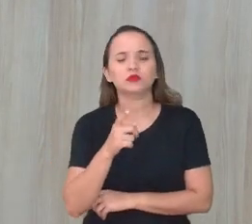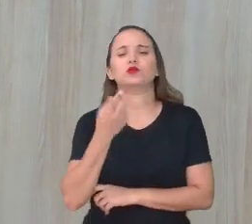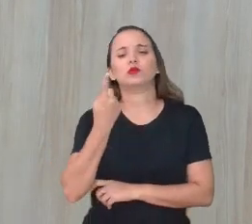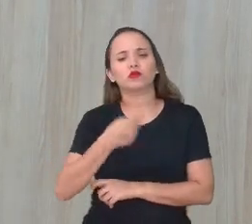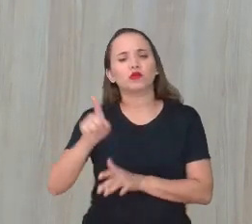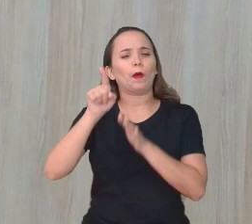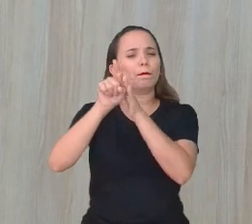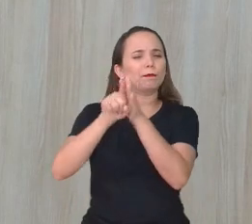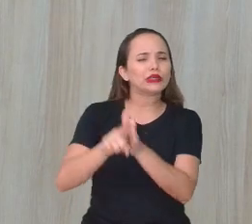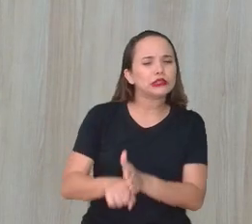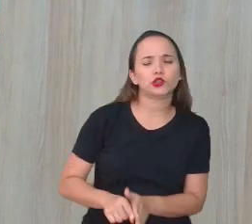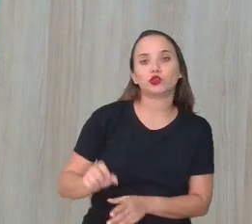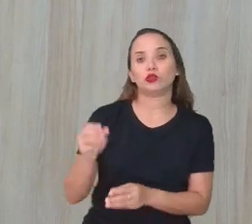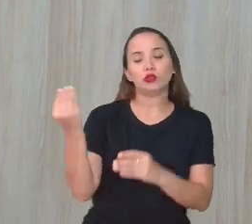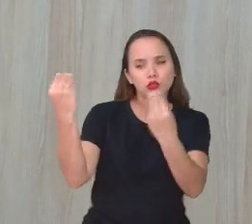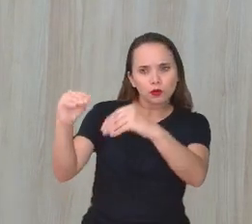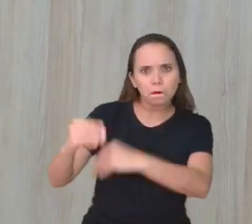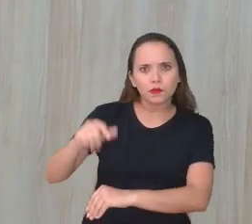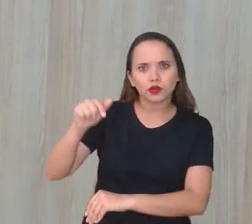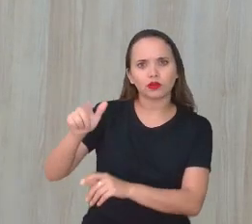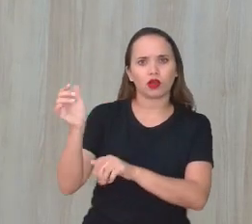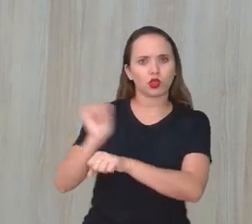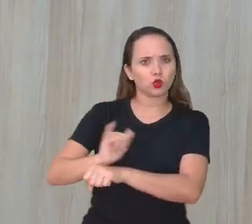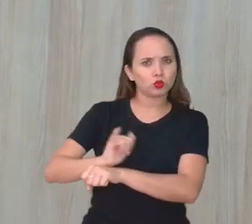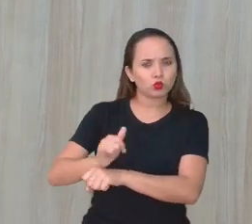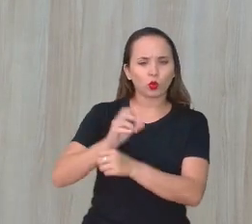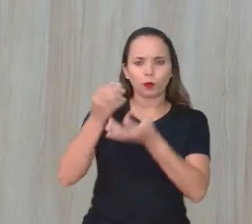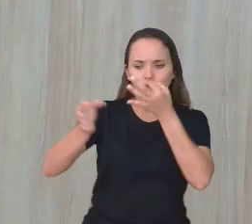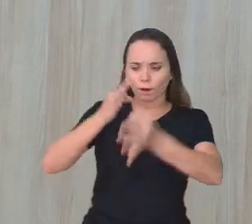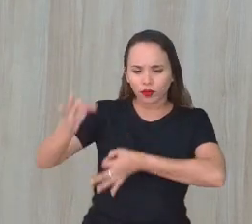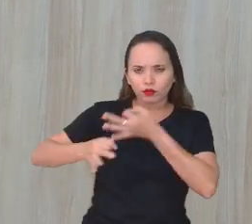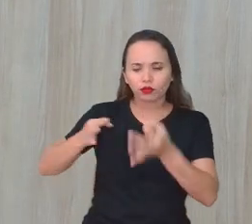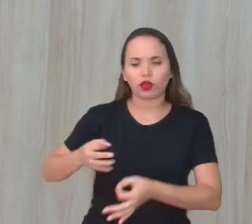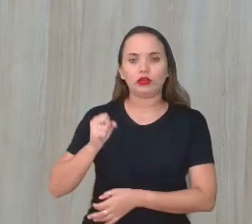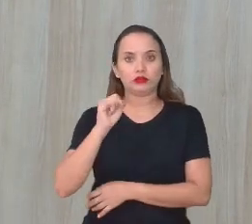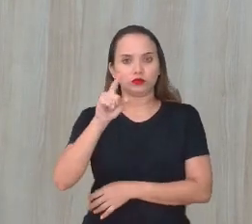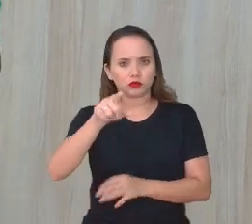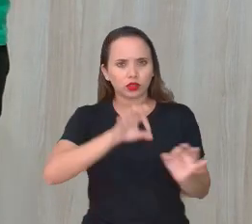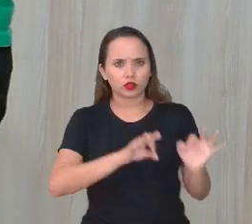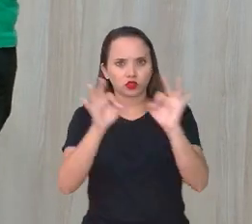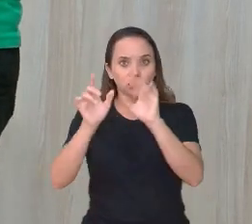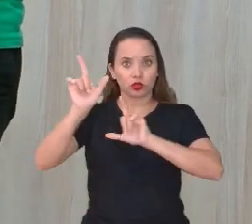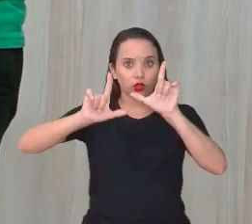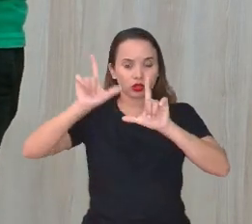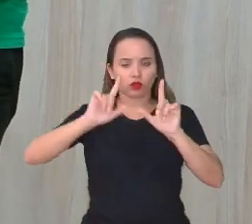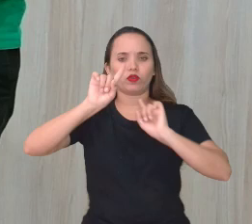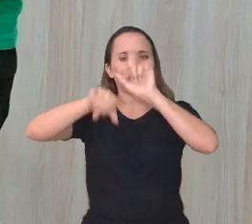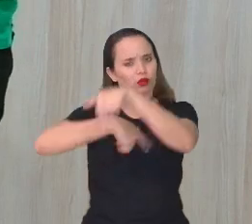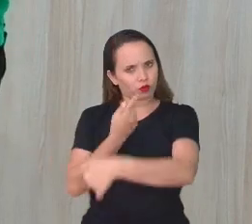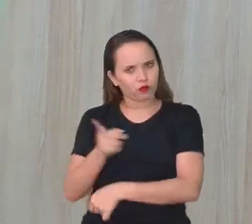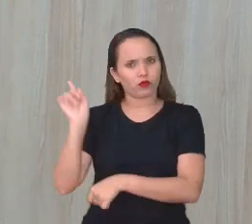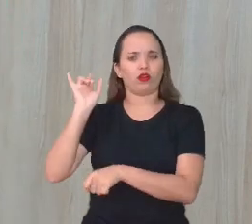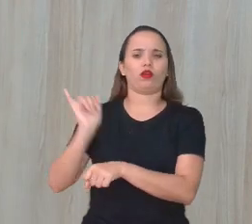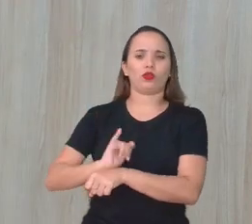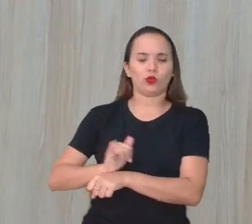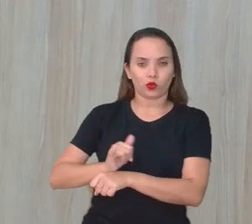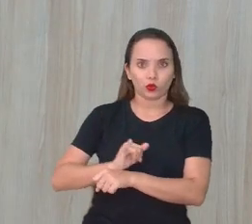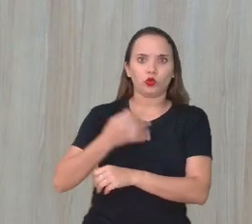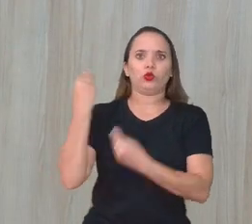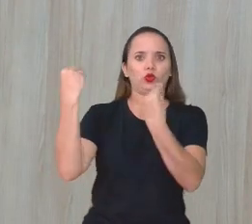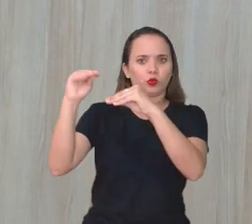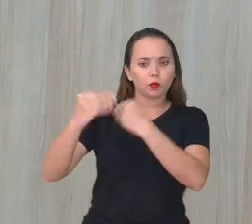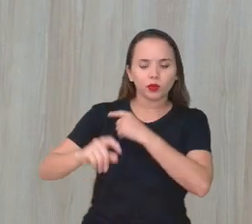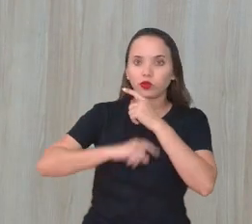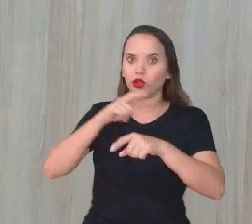comentários, Se você está vendo na TV ao vivo, já vai lá, entra no YouTube quando terminar a aula e coloca lá nos comentários sua dúvida, que a gente traz aqui na